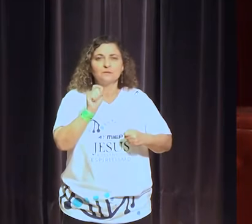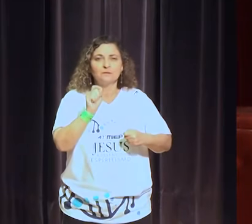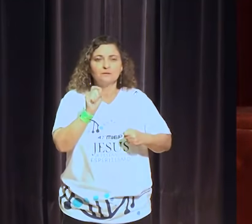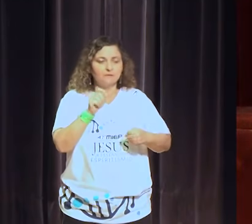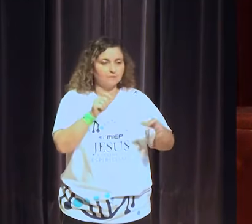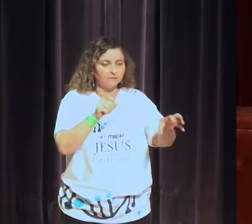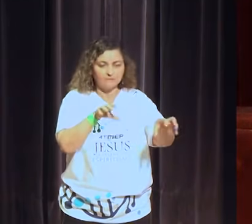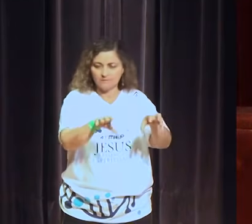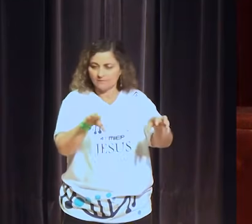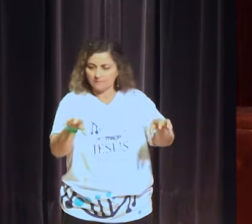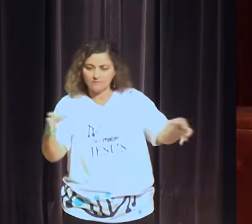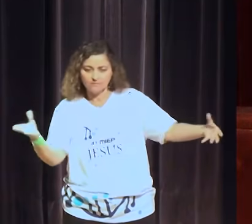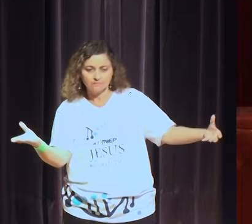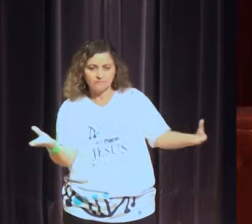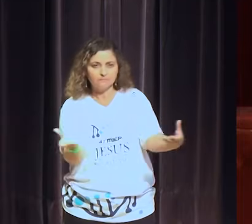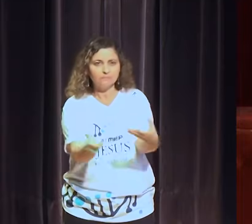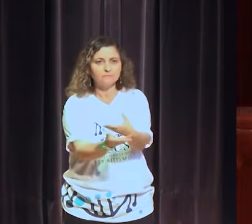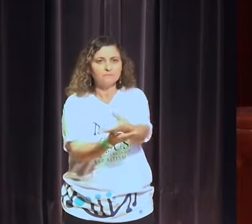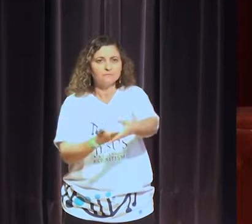troque ideias,